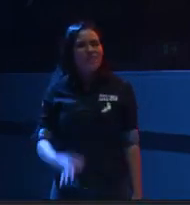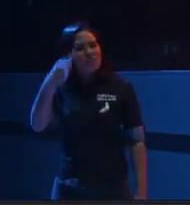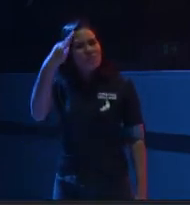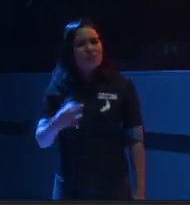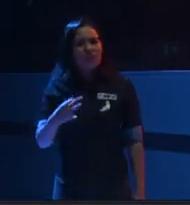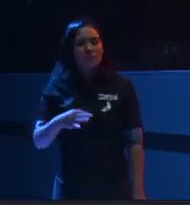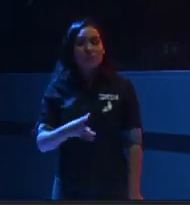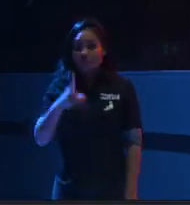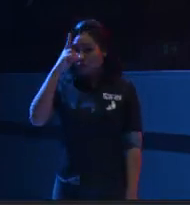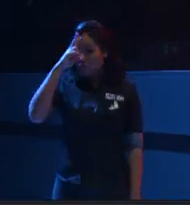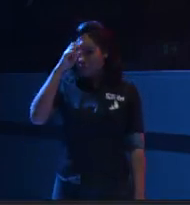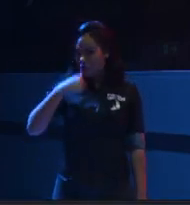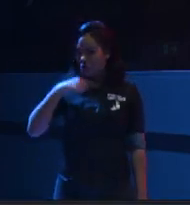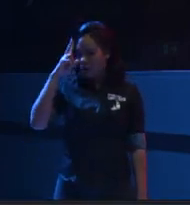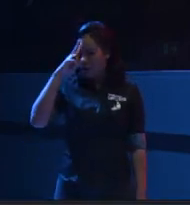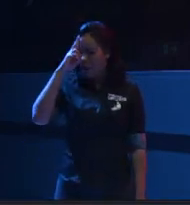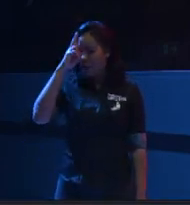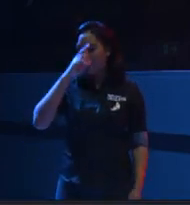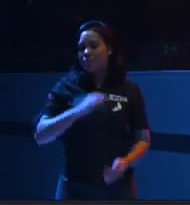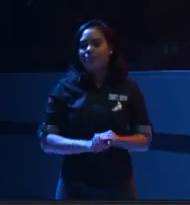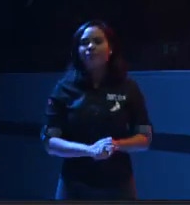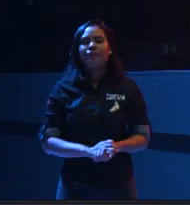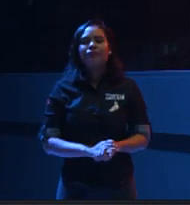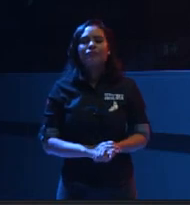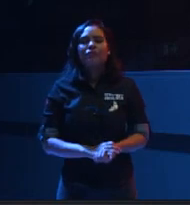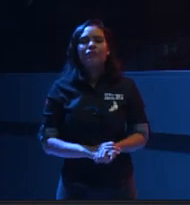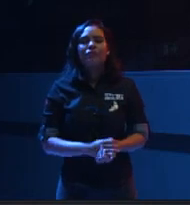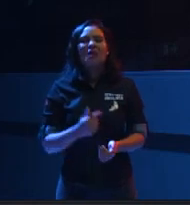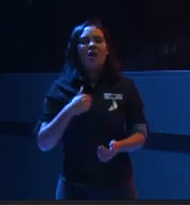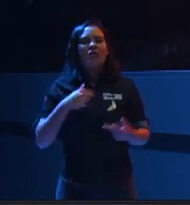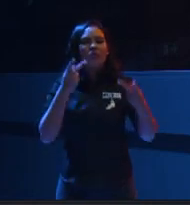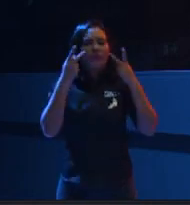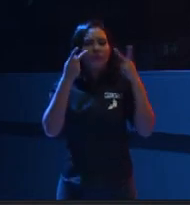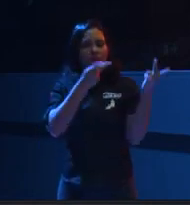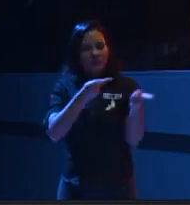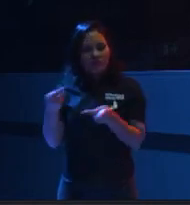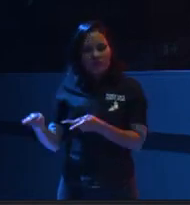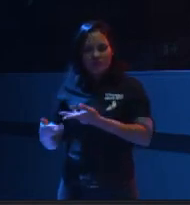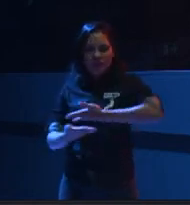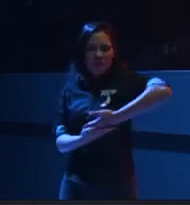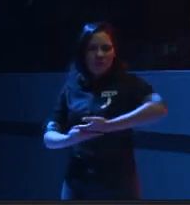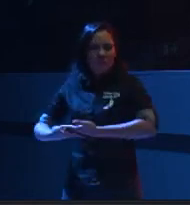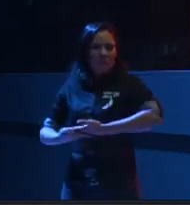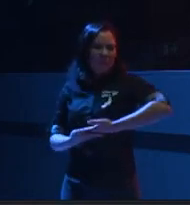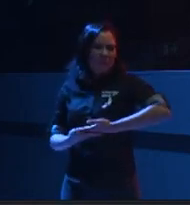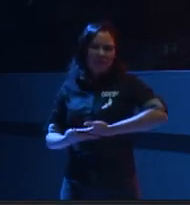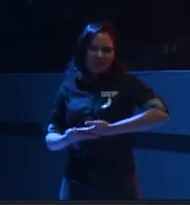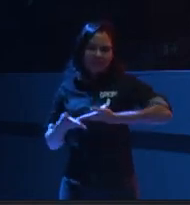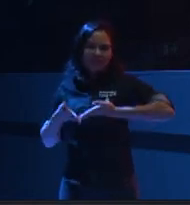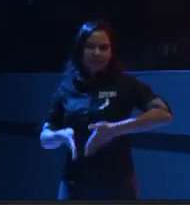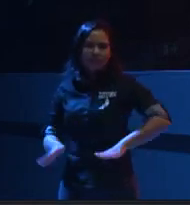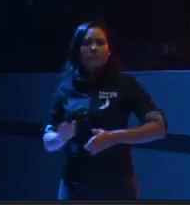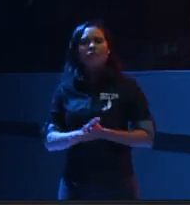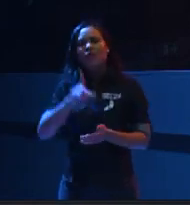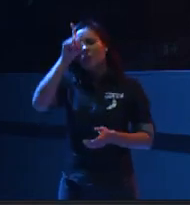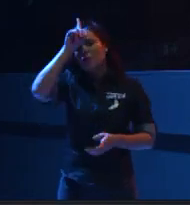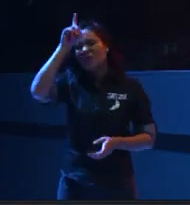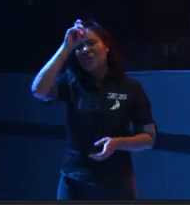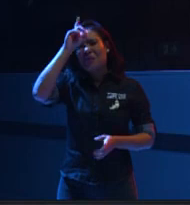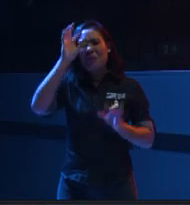me lembro de uma situação muito interessante eu fui visitar o neném recém-nascido no Hospital Márcio Cunha